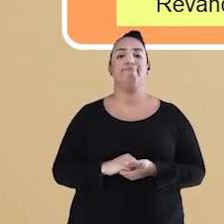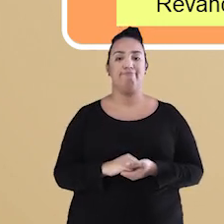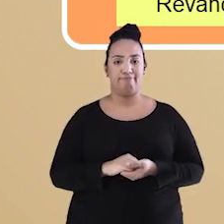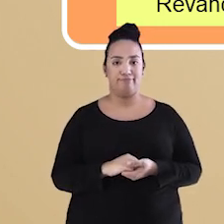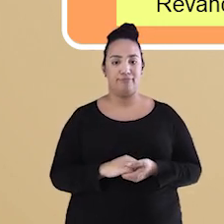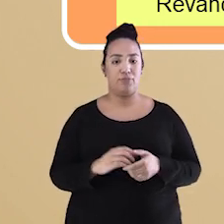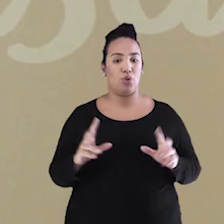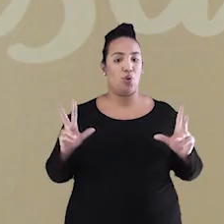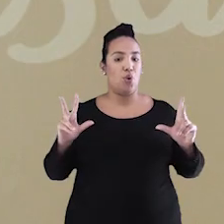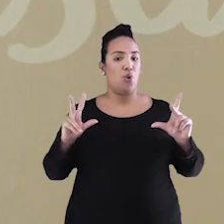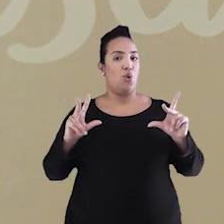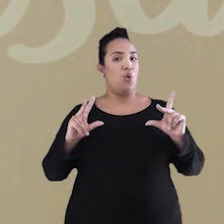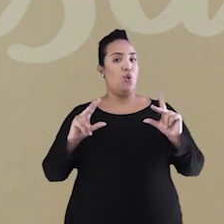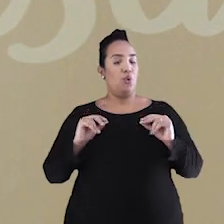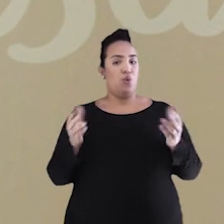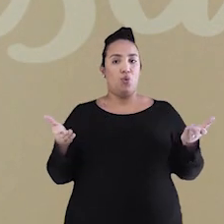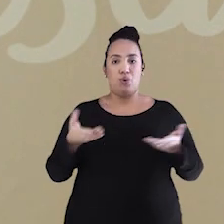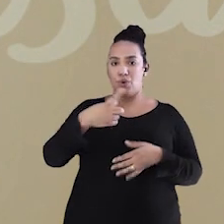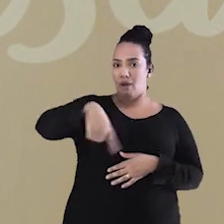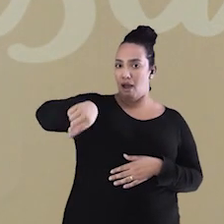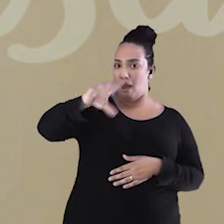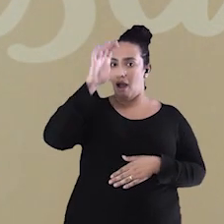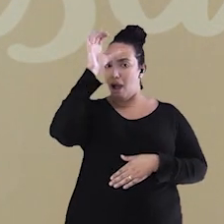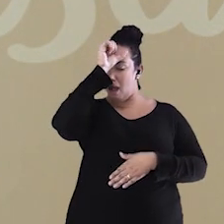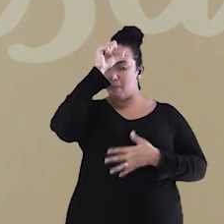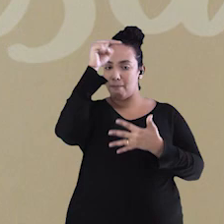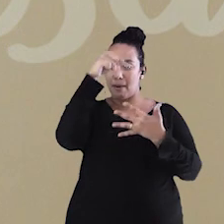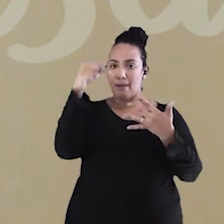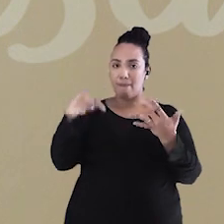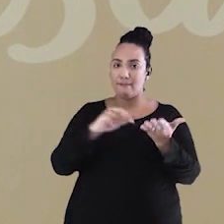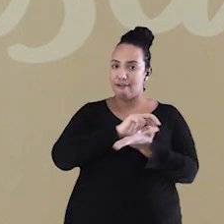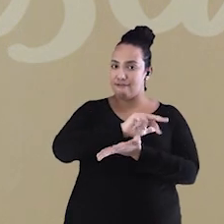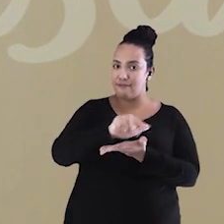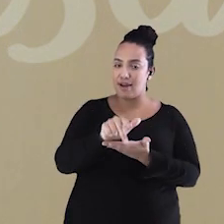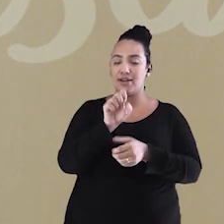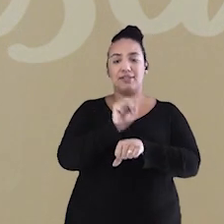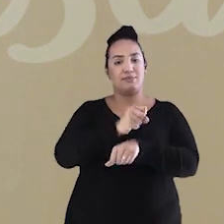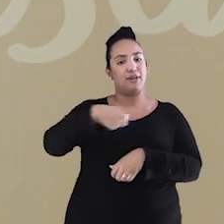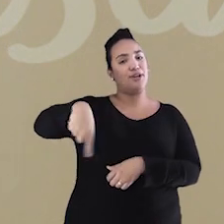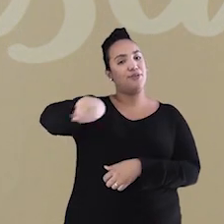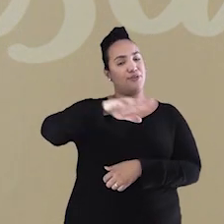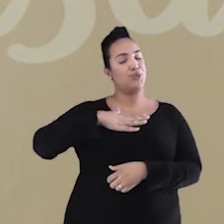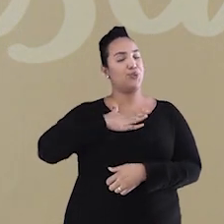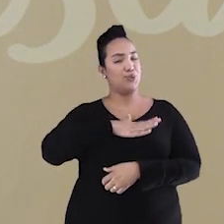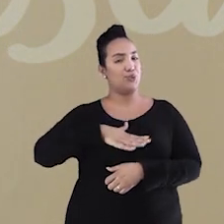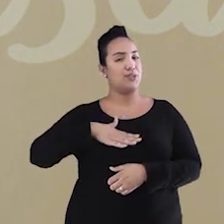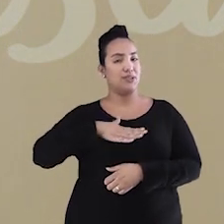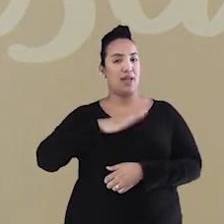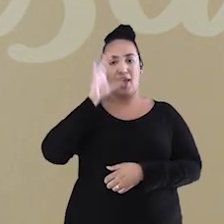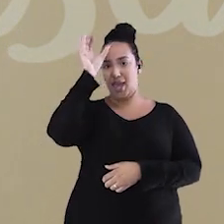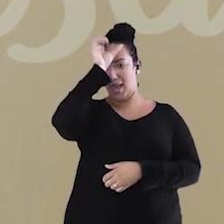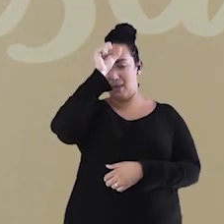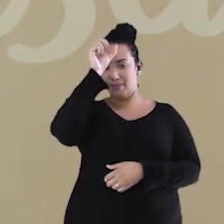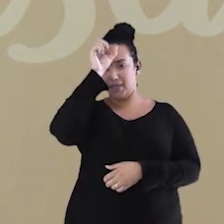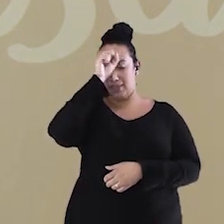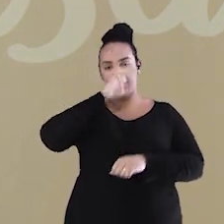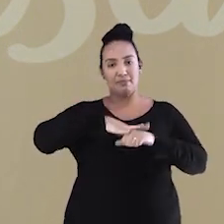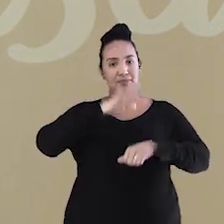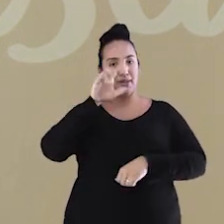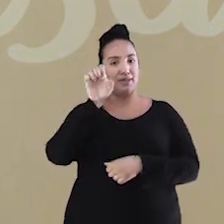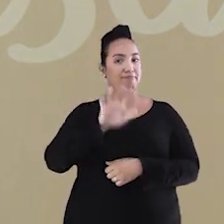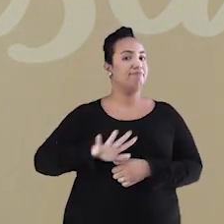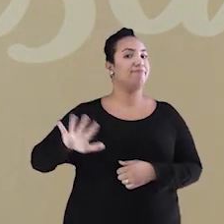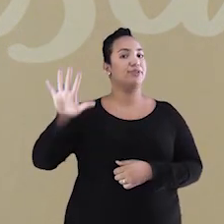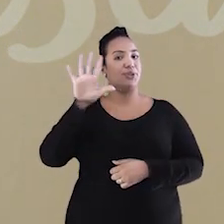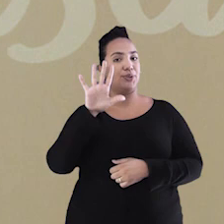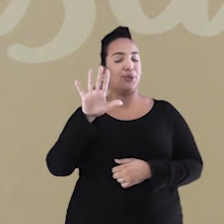guerra. Ufa! Hoje a gente viu bastante coisa, não é? Espero que vocês tenham gostado um pouquinho de viajar comigo pela